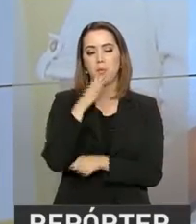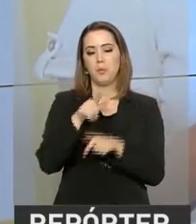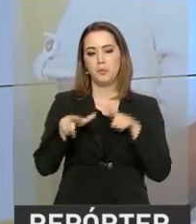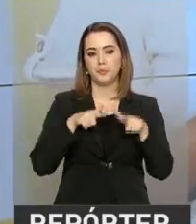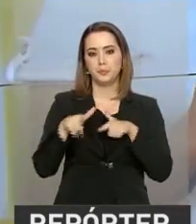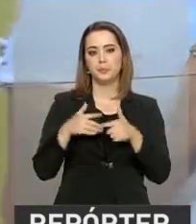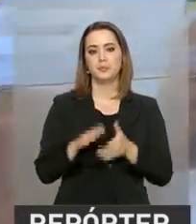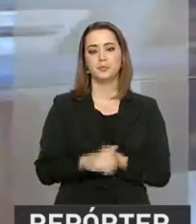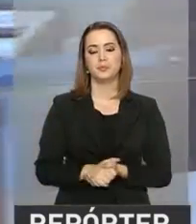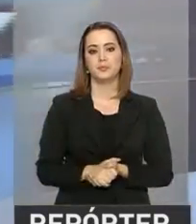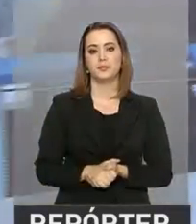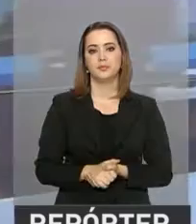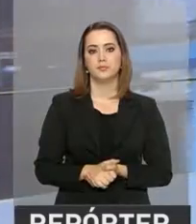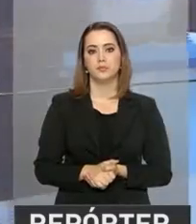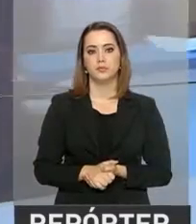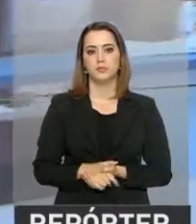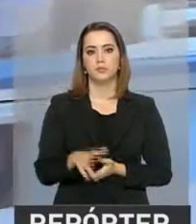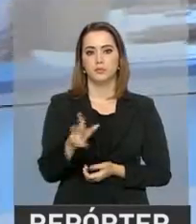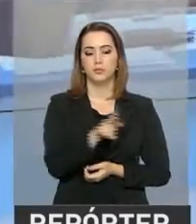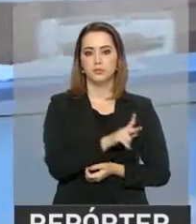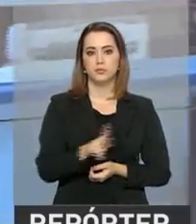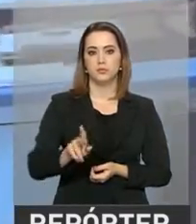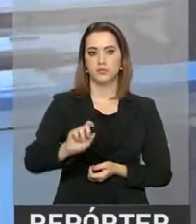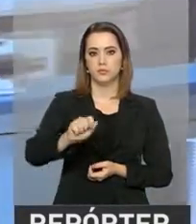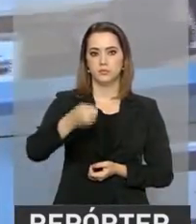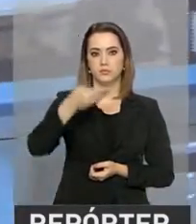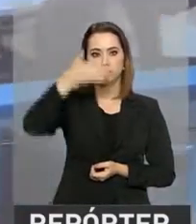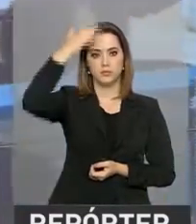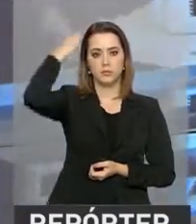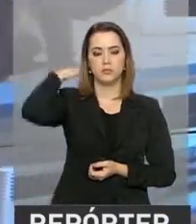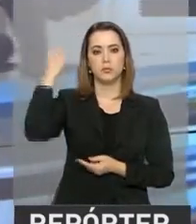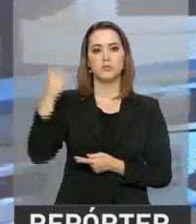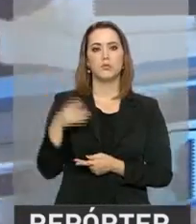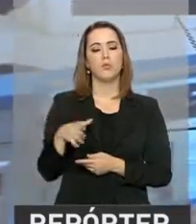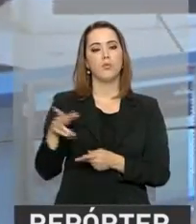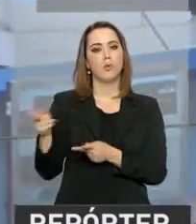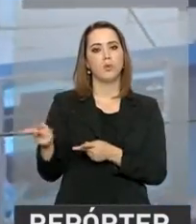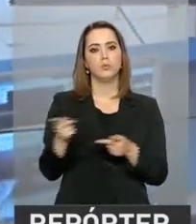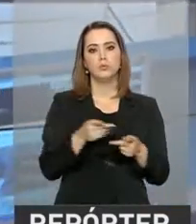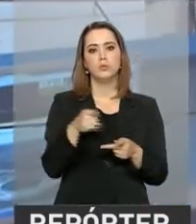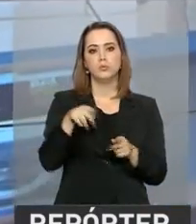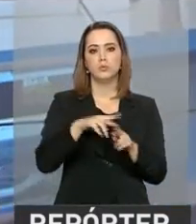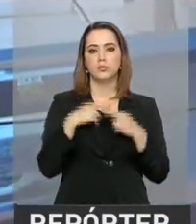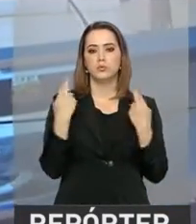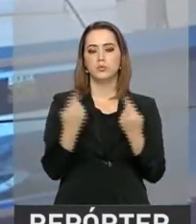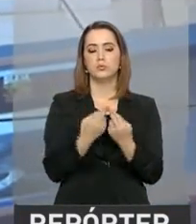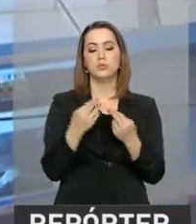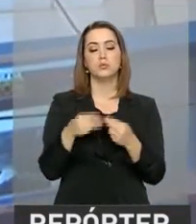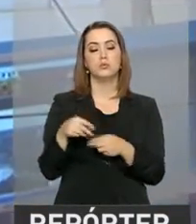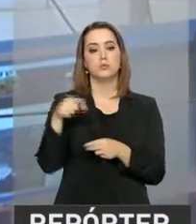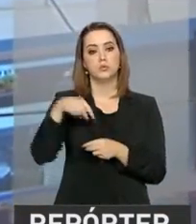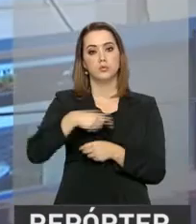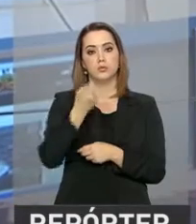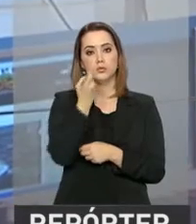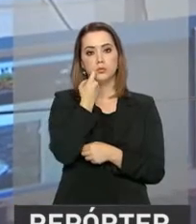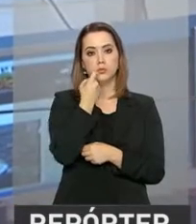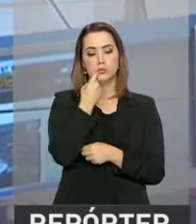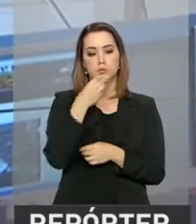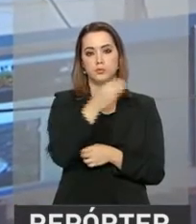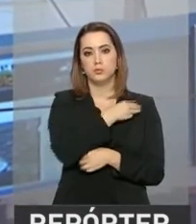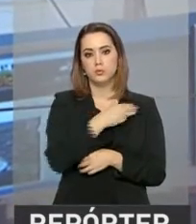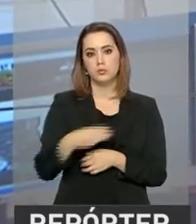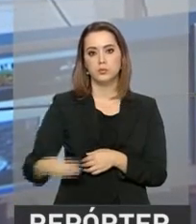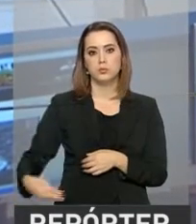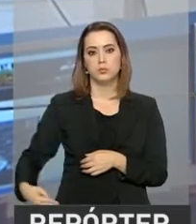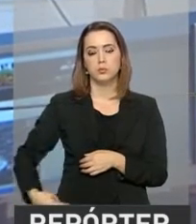para você. O presidente em exercício, Michel Temer, convocou uma reunião nesta sexta-feira com ministros de Estado e